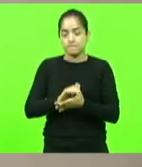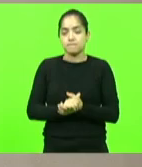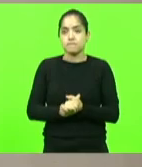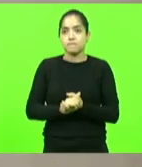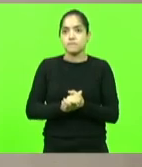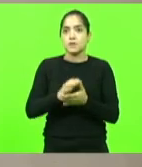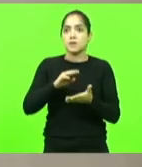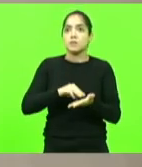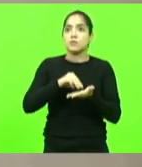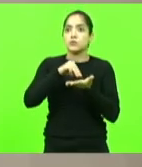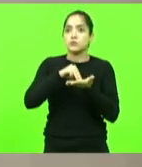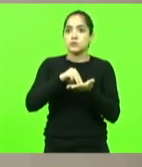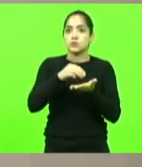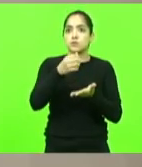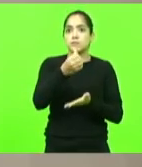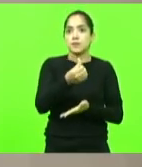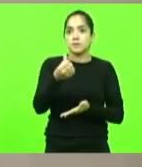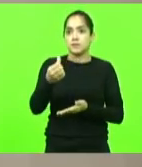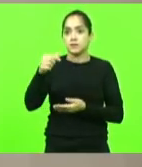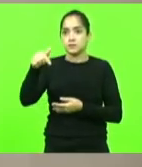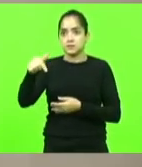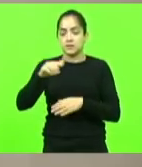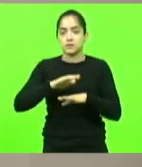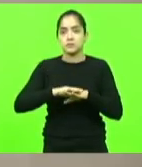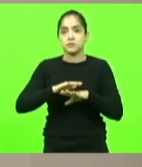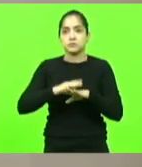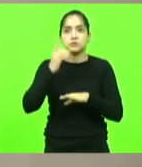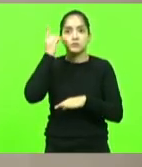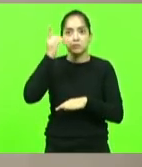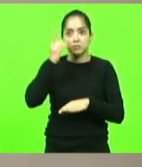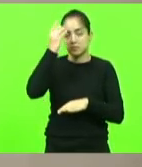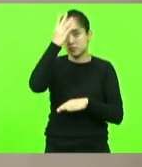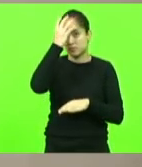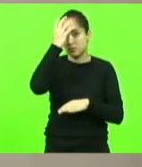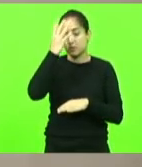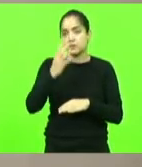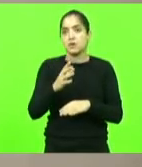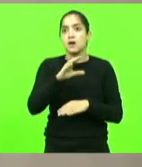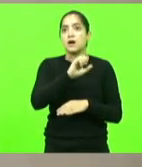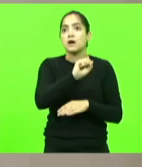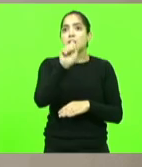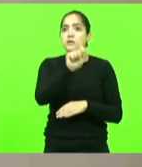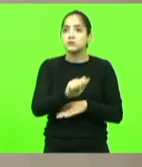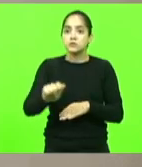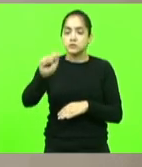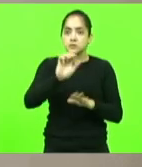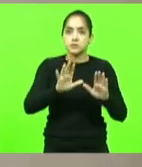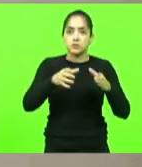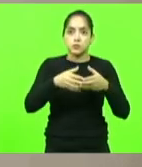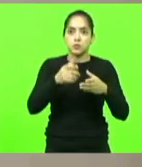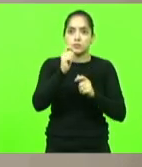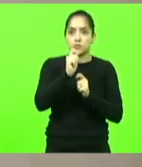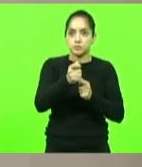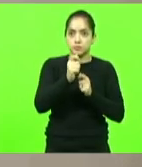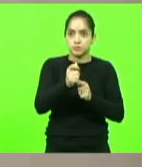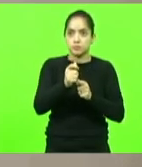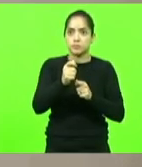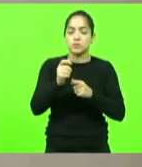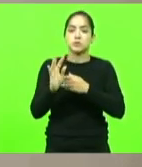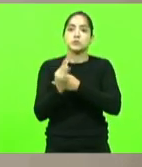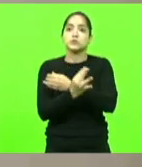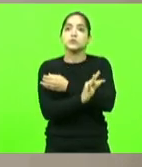moções moção 667 autor deputado Ismael dos Santos manifestando aplausos associação grupo de pescadores de tubarão pelos seis anos